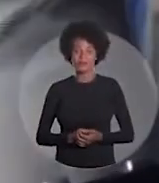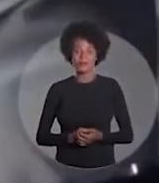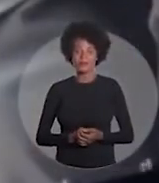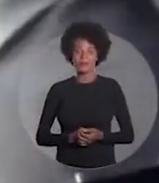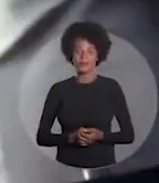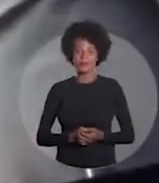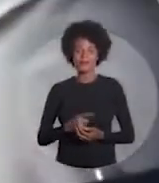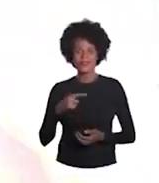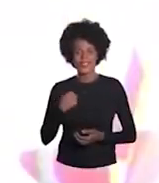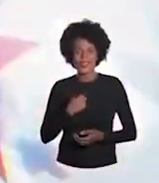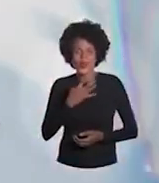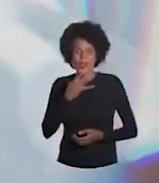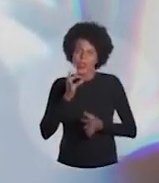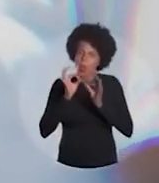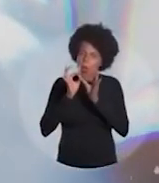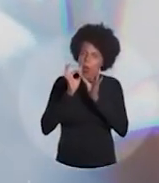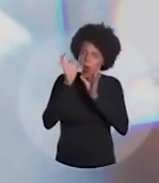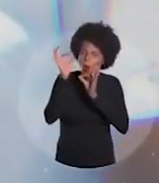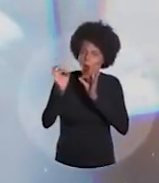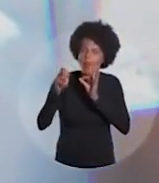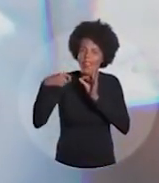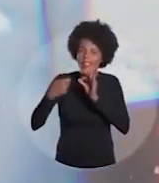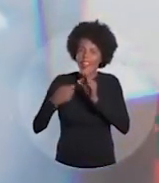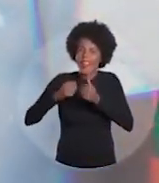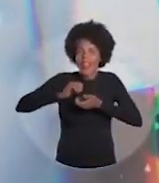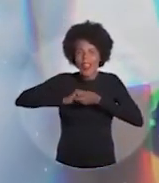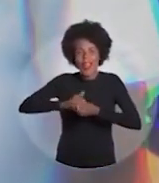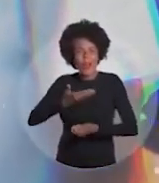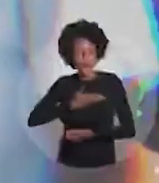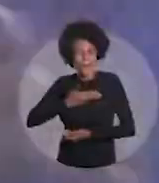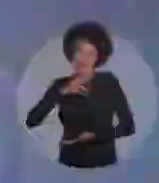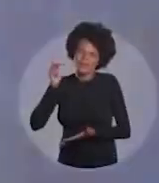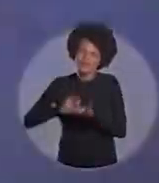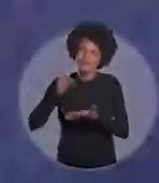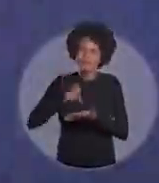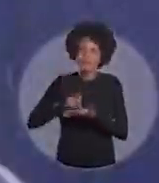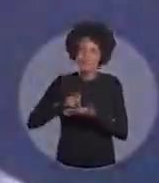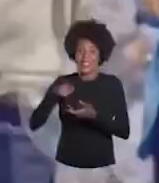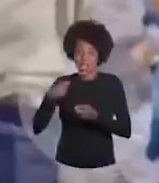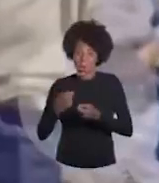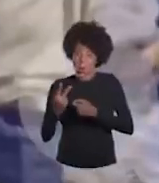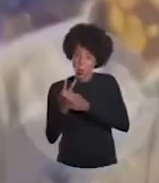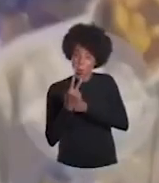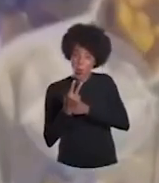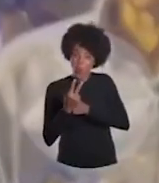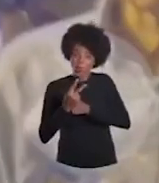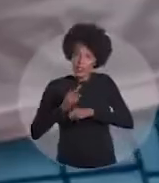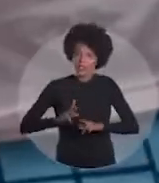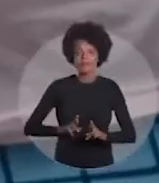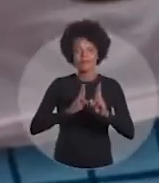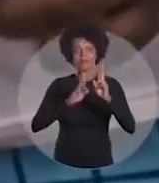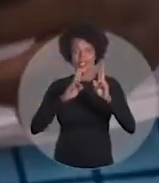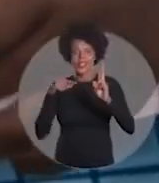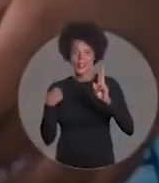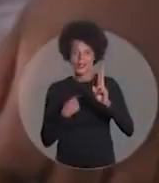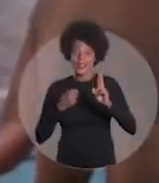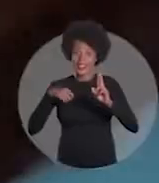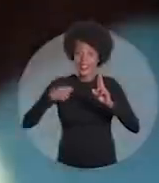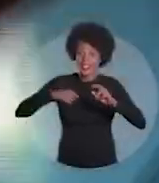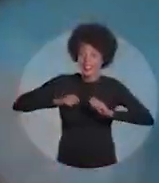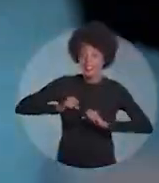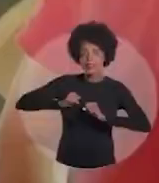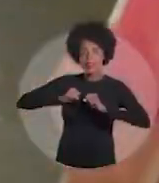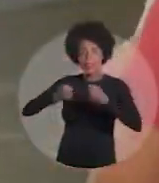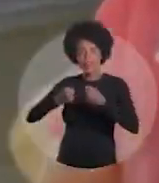A gente reconhece de longe quem é companheiro de verdade, quem cuida da mesma esperança, quem defende